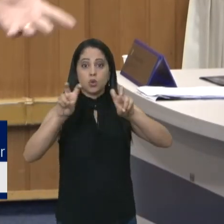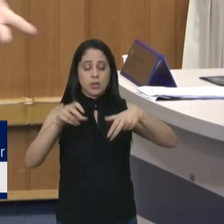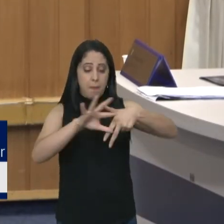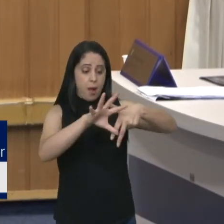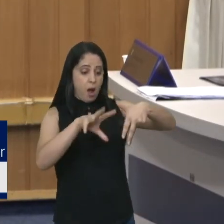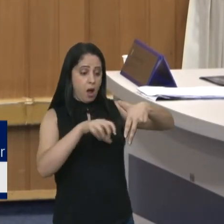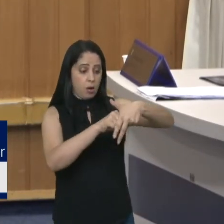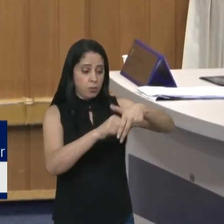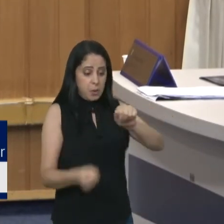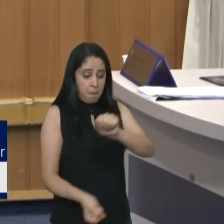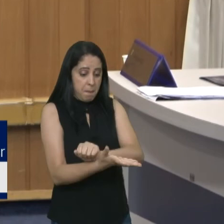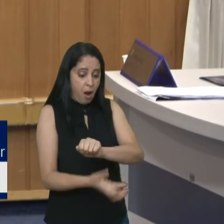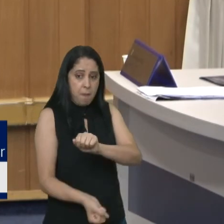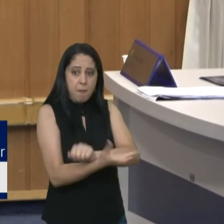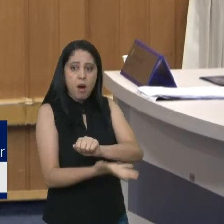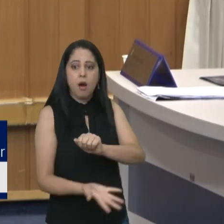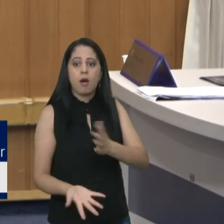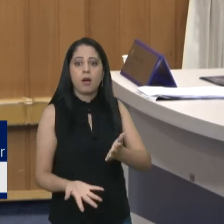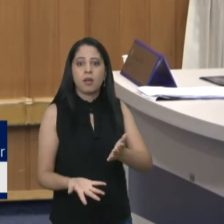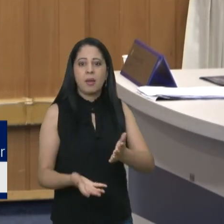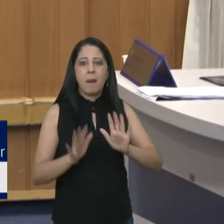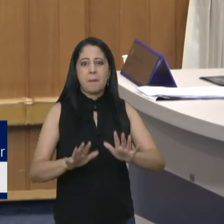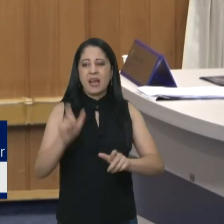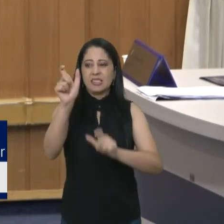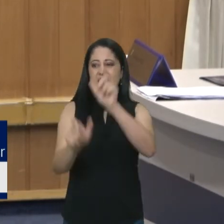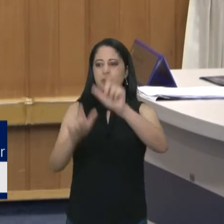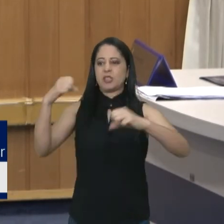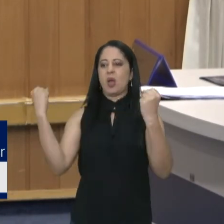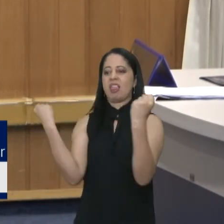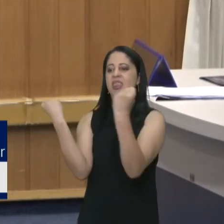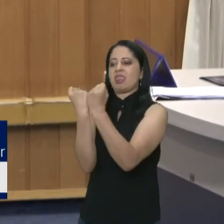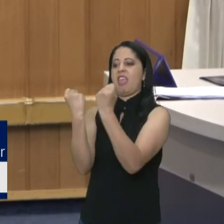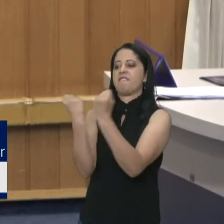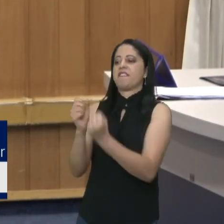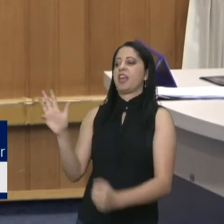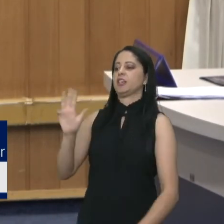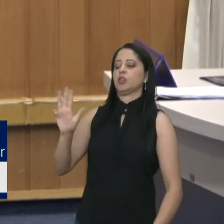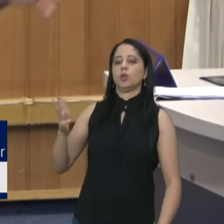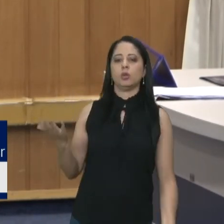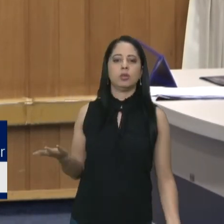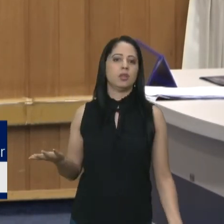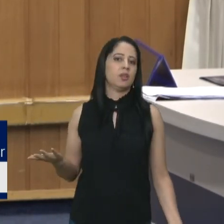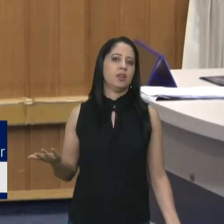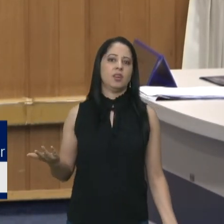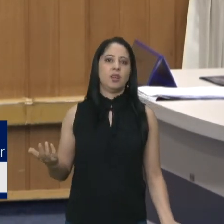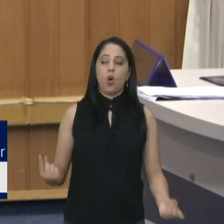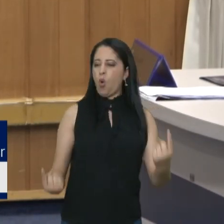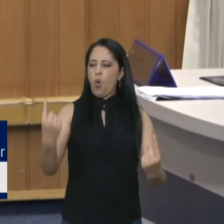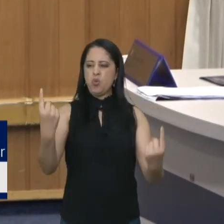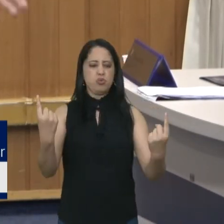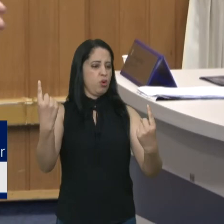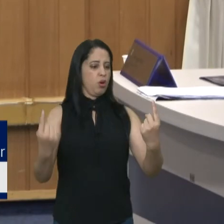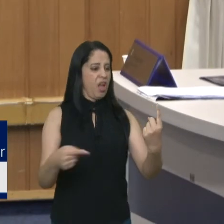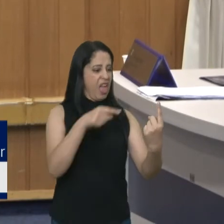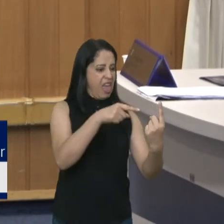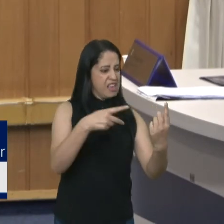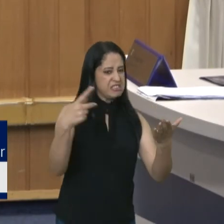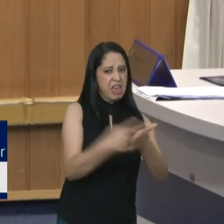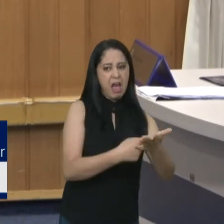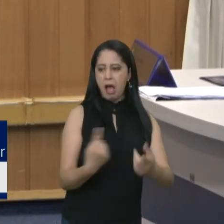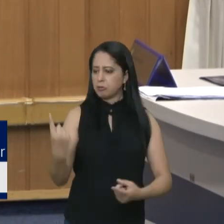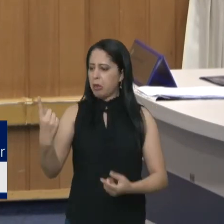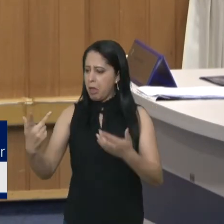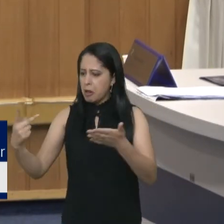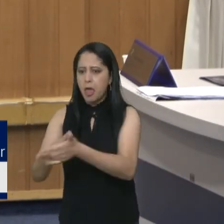E as pessoas, né, tentando defender isso, falando de fake news. Eu não acho nem que um está certo, nem que outro. Eu sou Bolsonaro